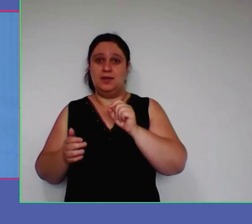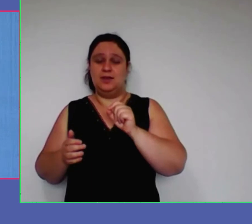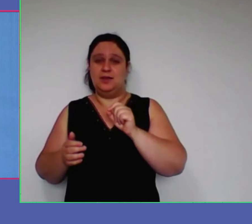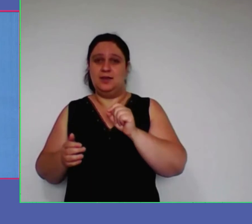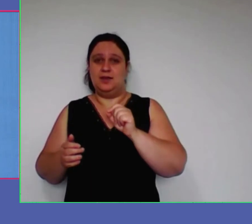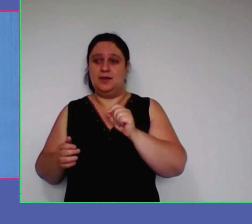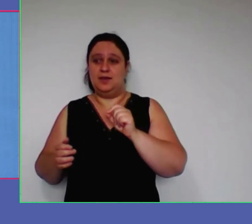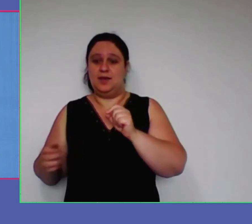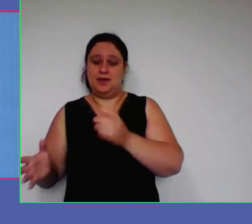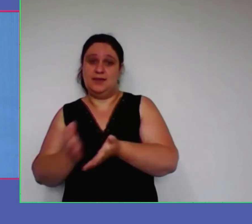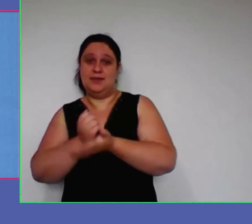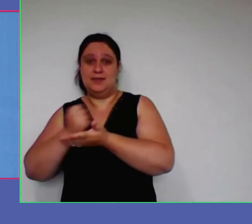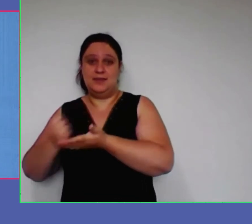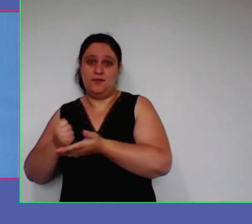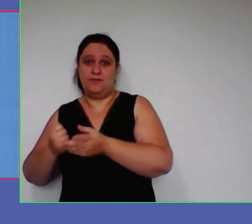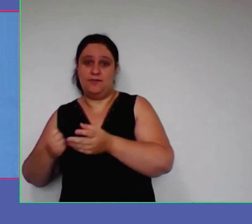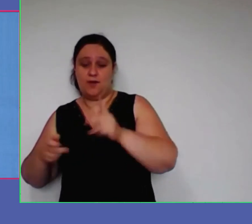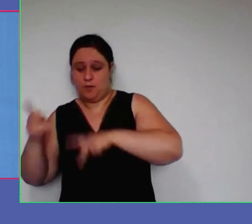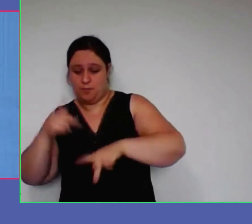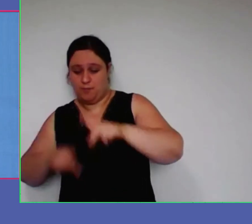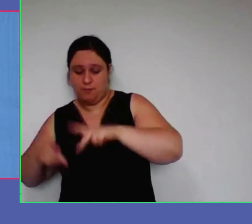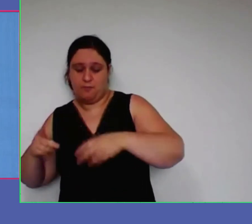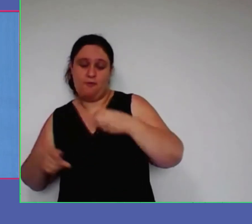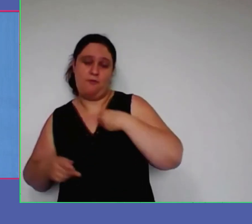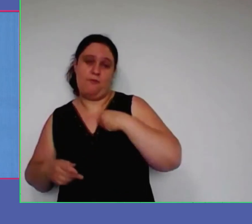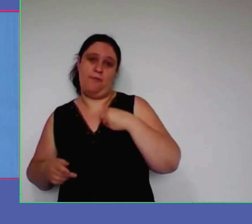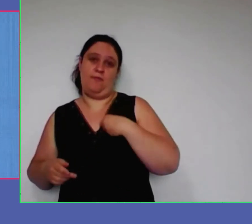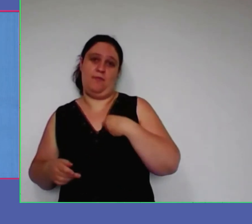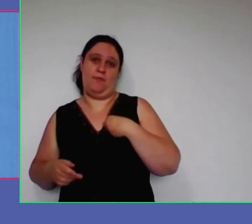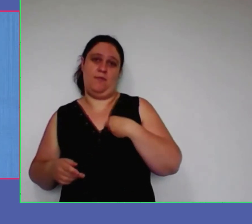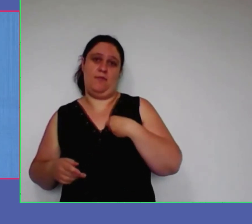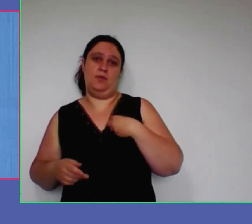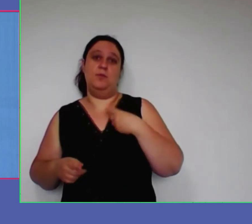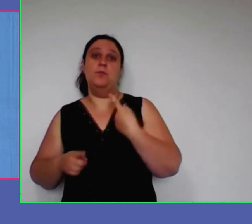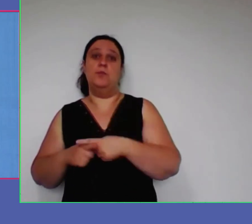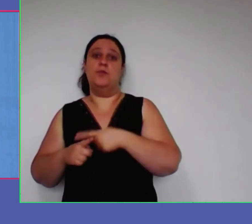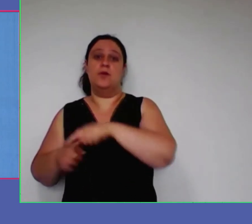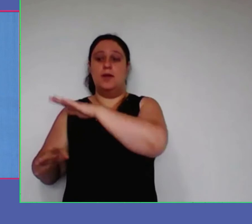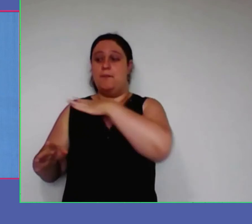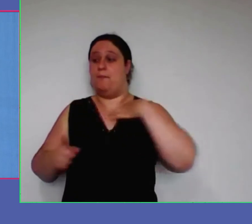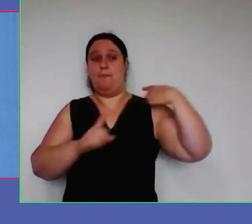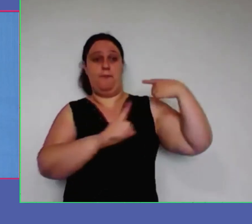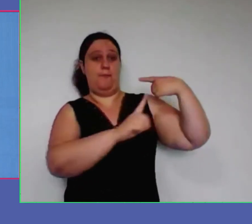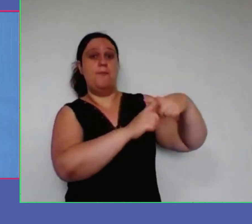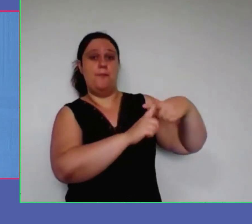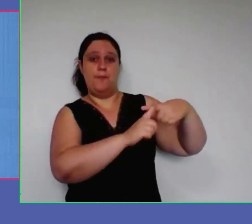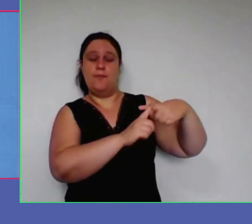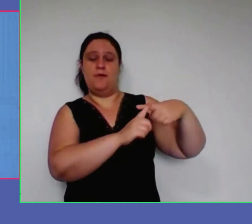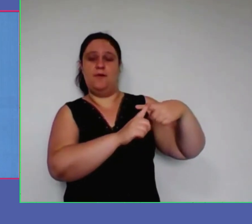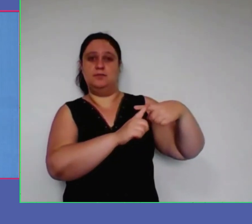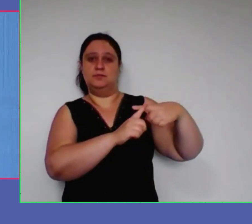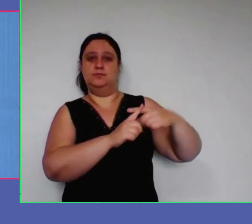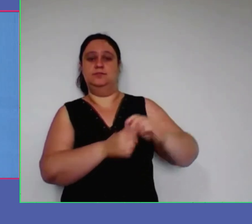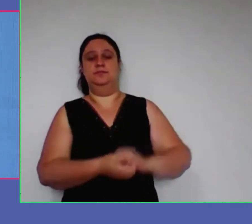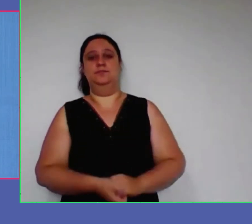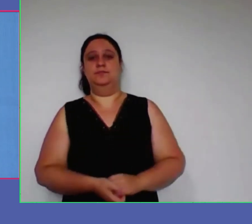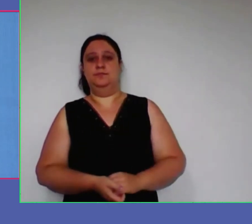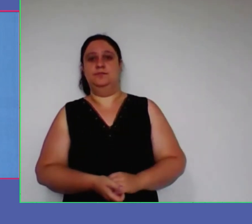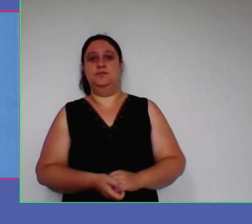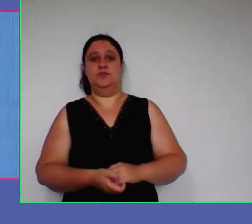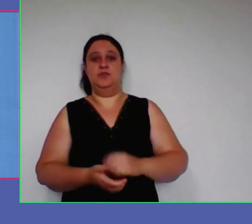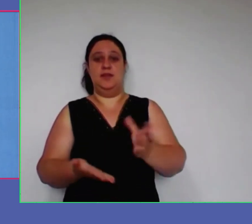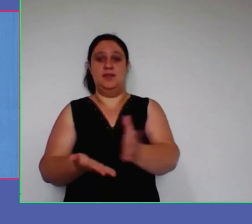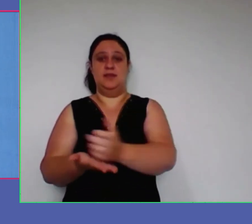na cruz, ele vai salvar o seu povo dos seus pecados, né? E